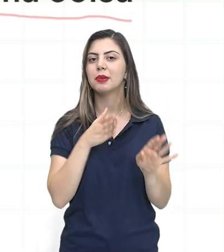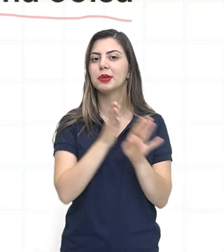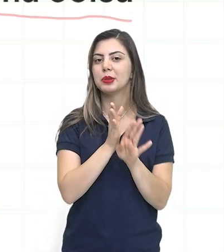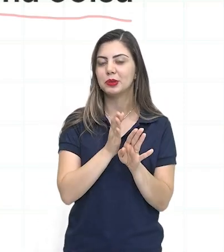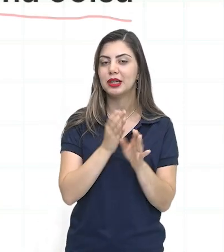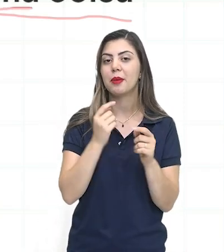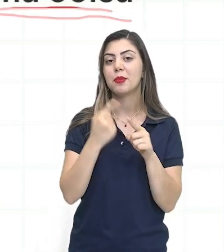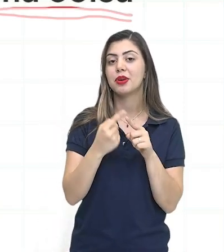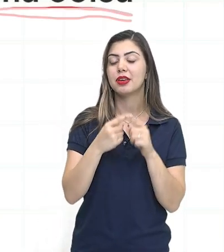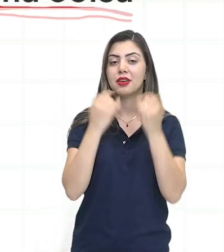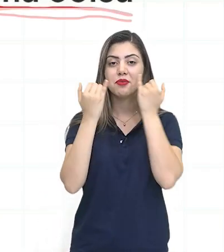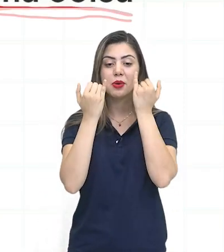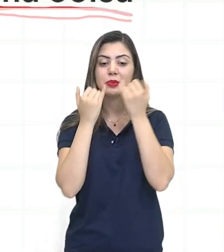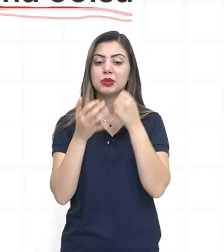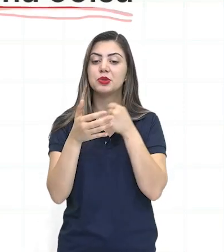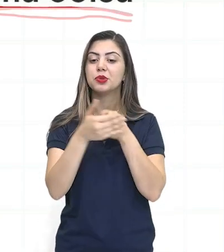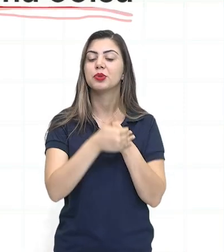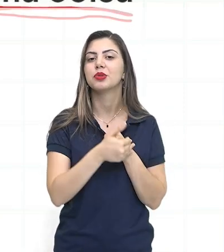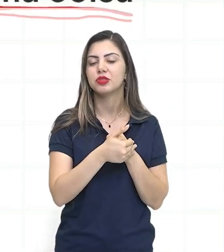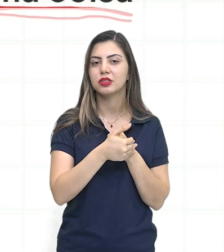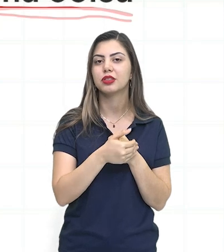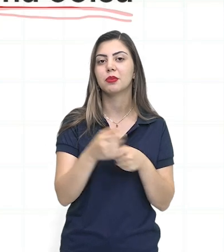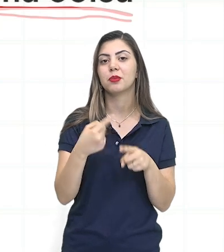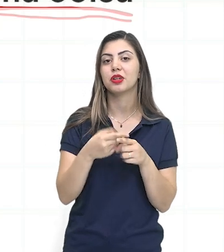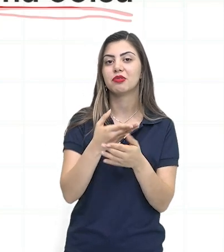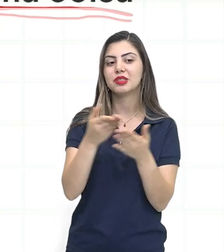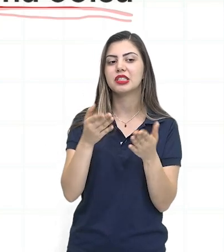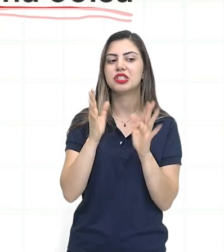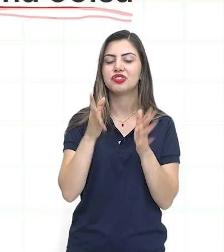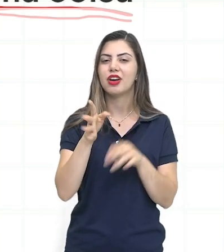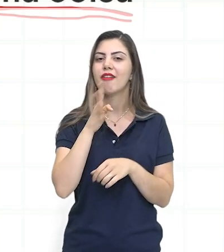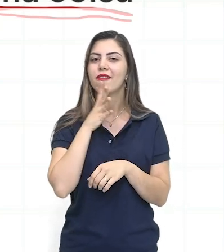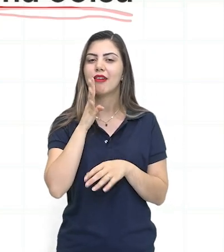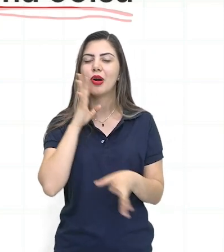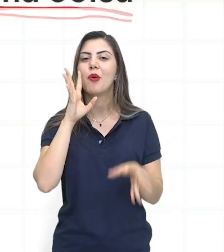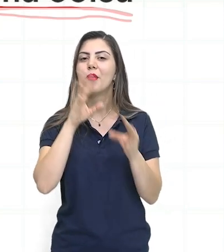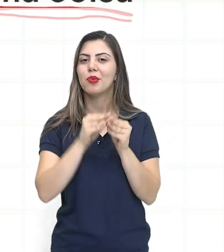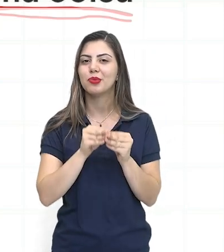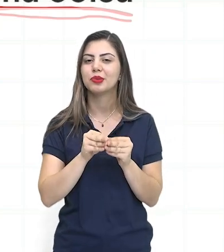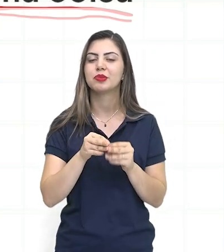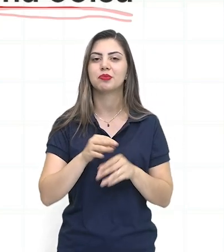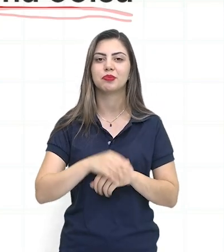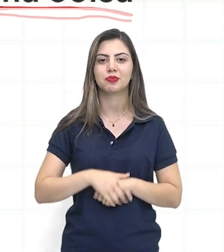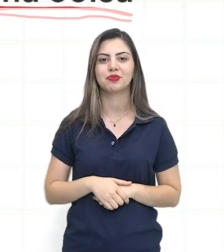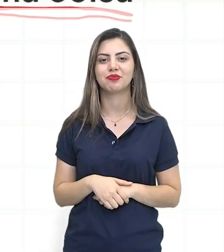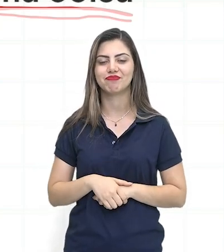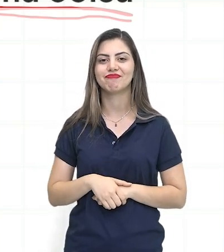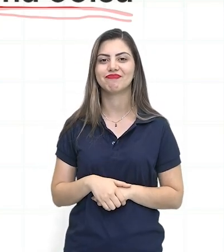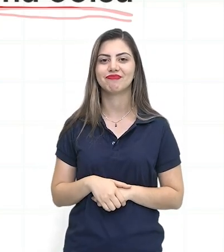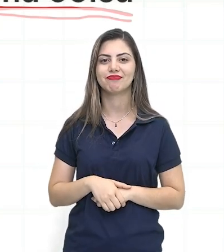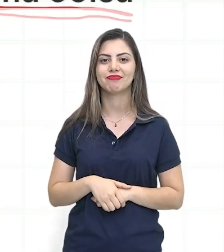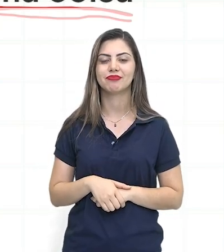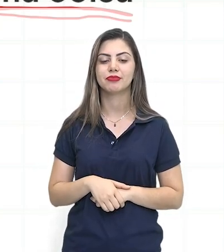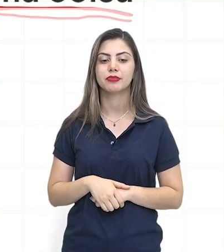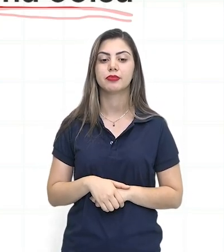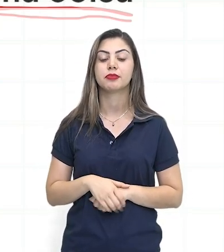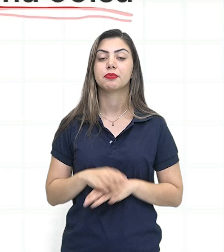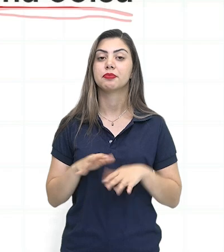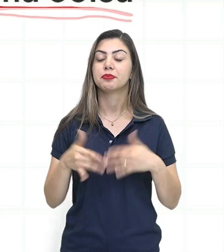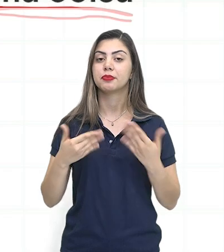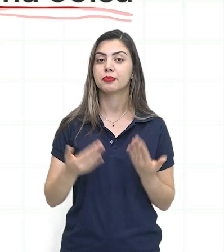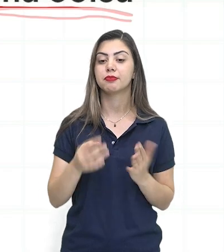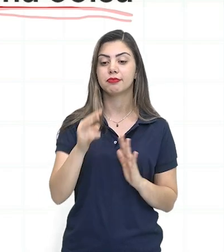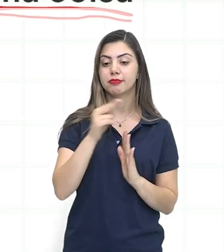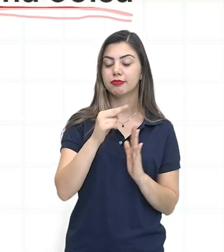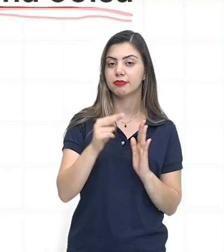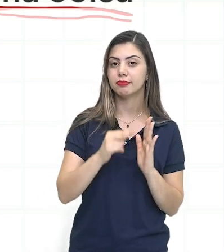coisa particular que já está já está conhecida, certo? Muito bem. Na leitura, então,